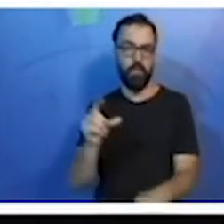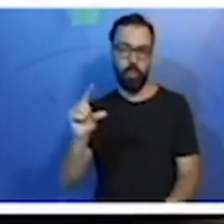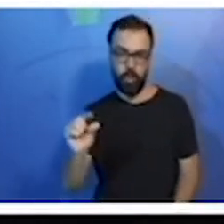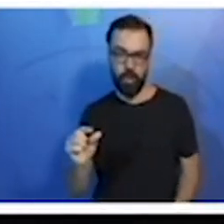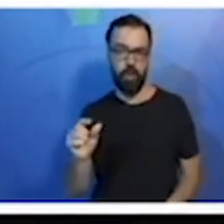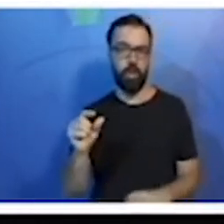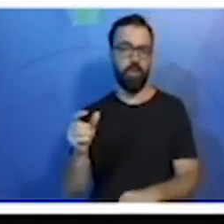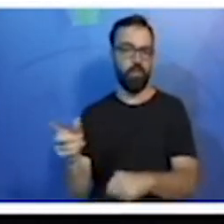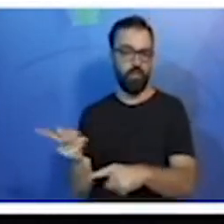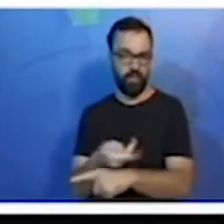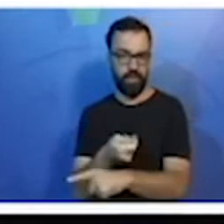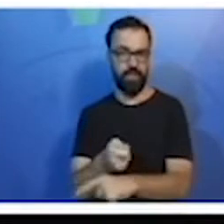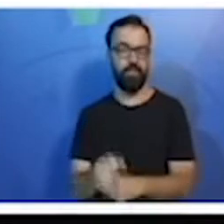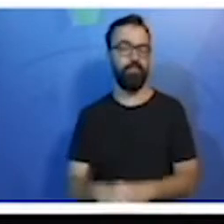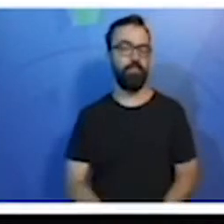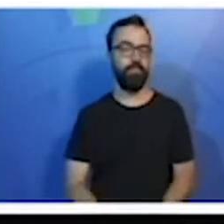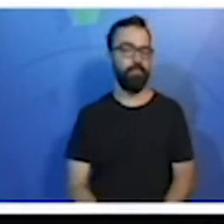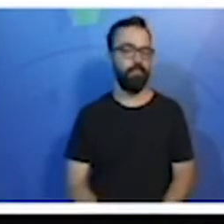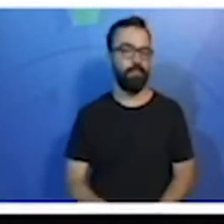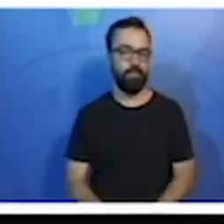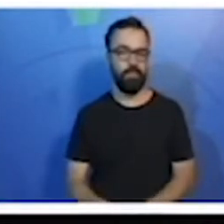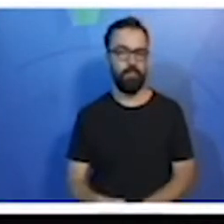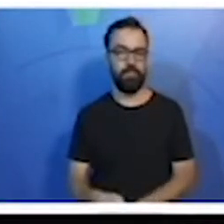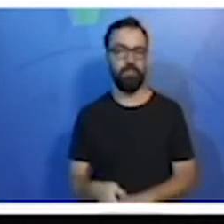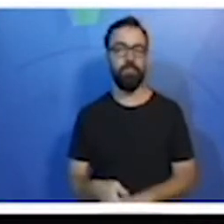durante o percurso todo